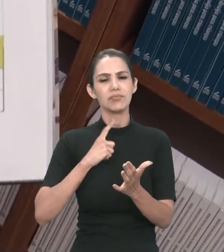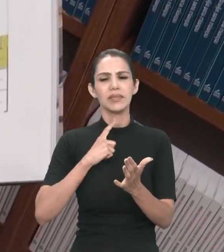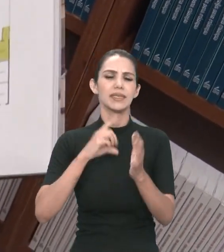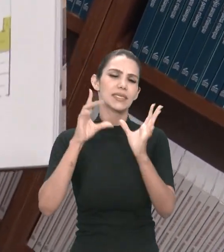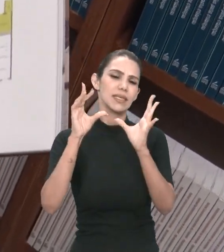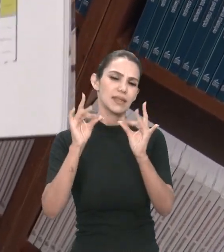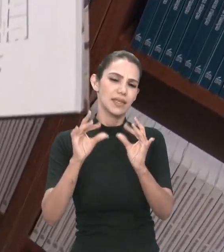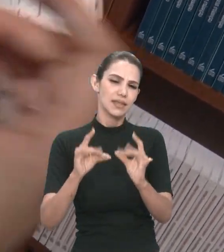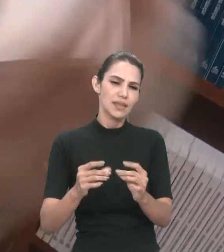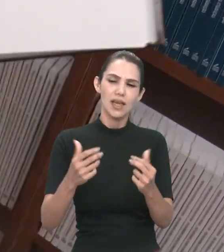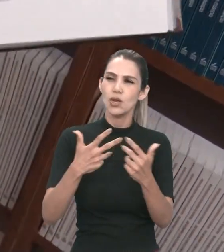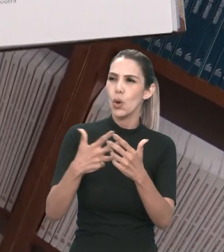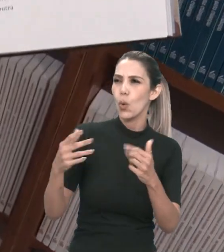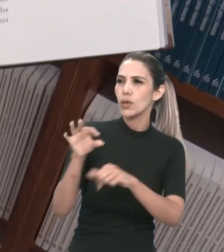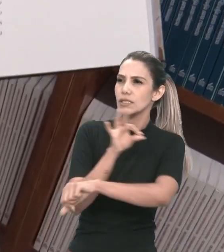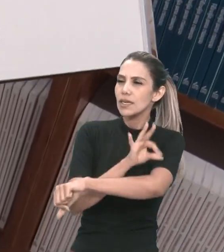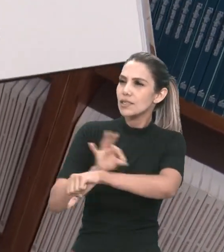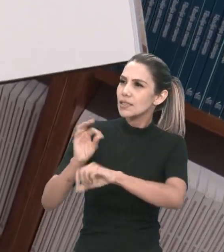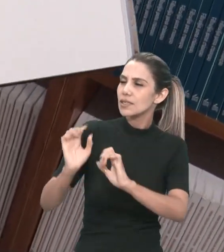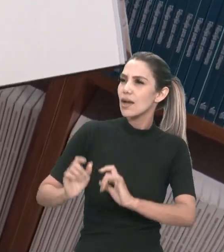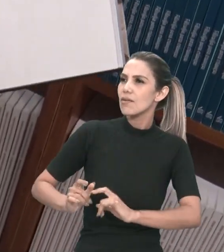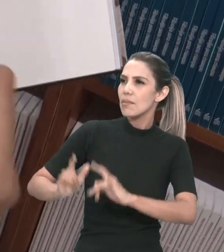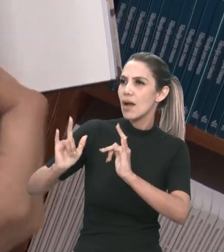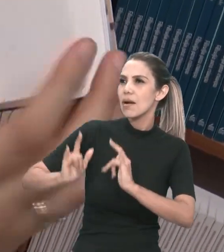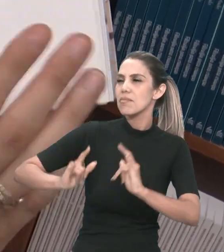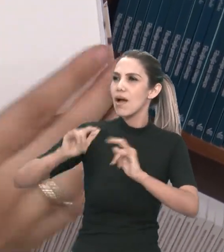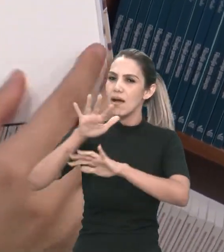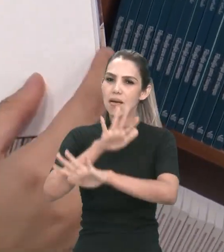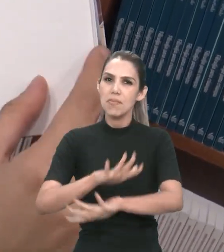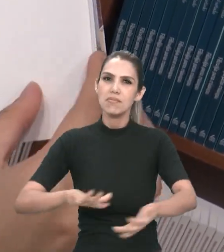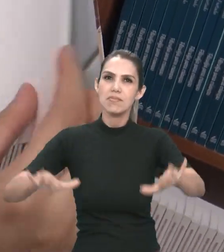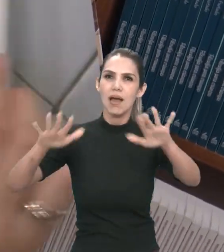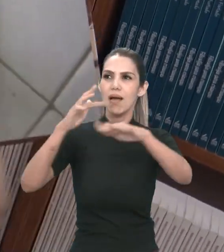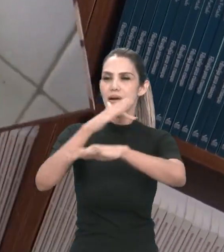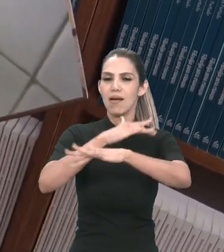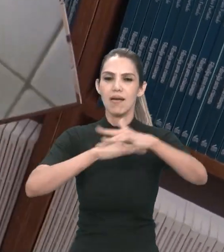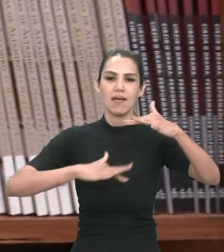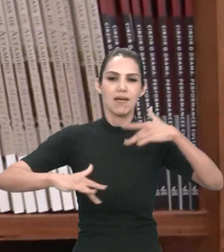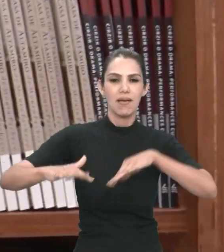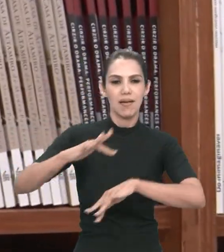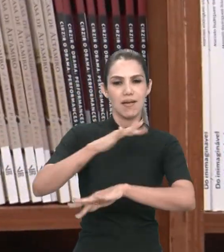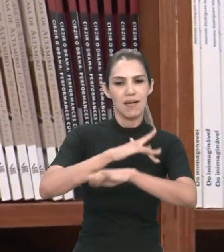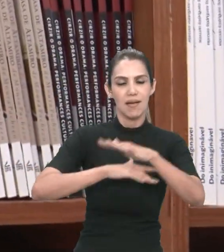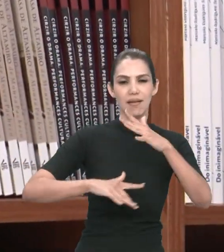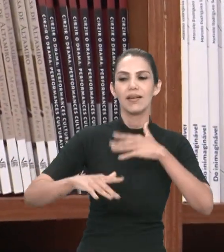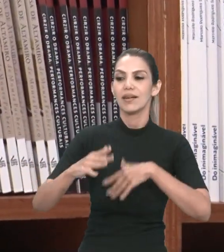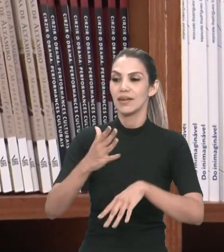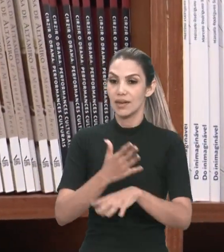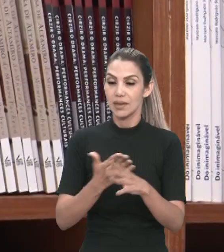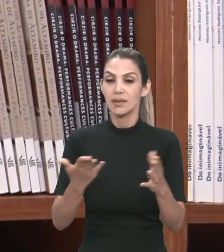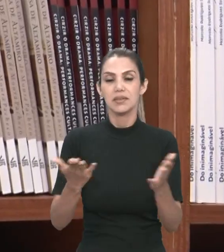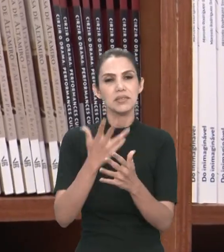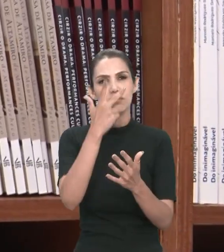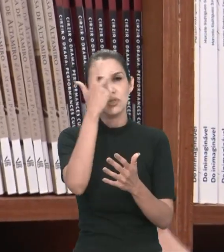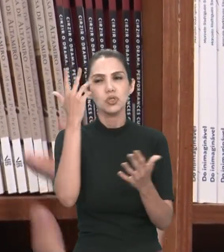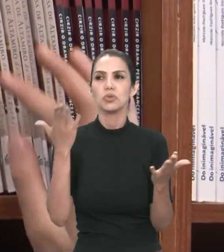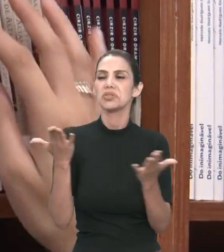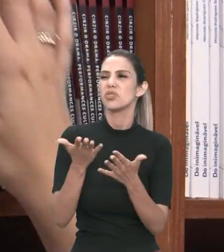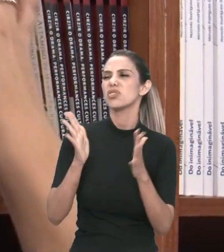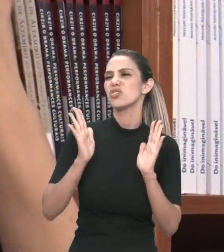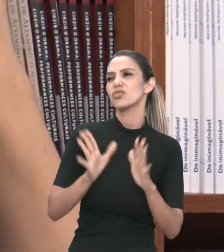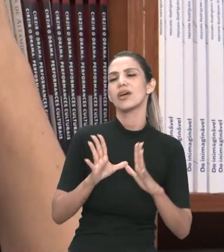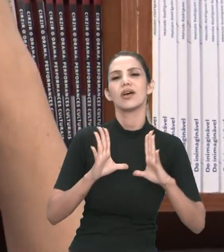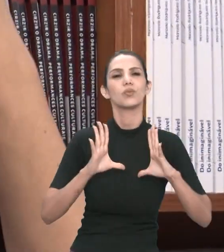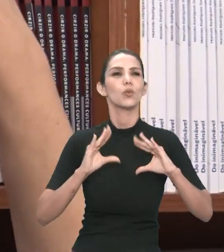hoje, talvez, passem despercebidos ao visitante do século XXI, acostumado a vários confortos